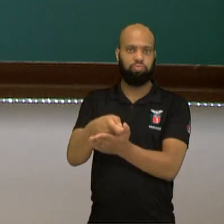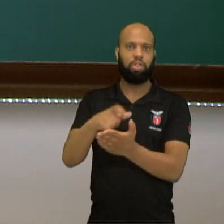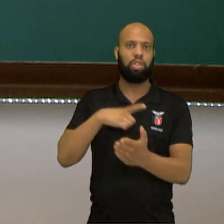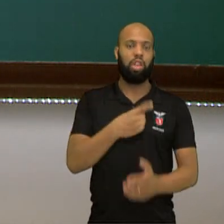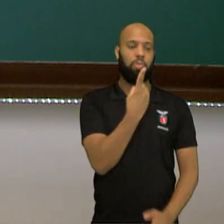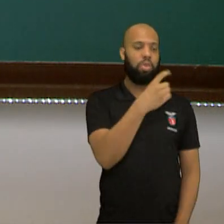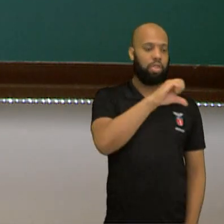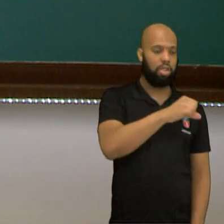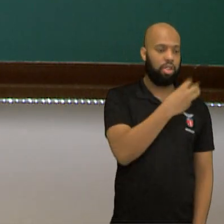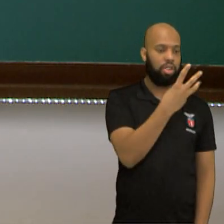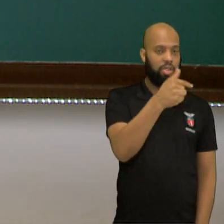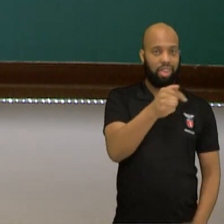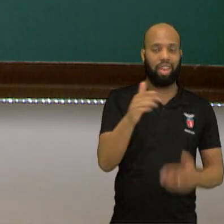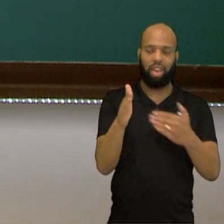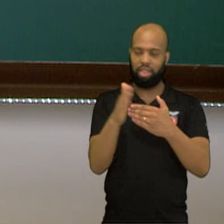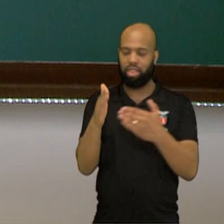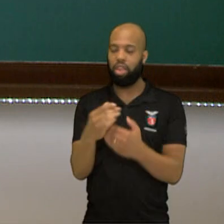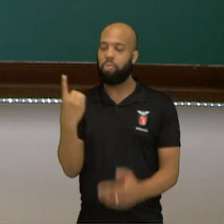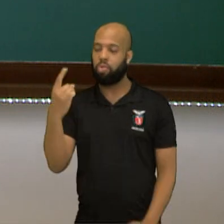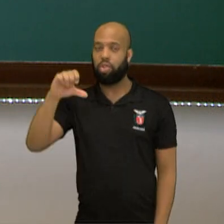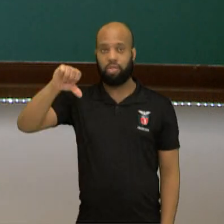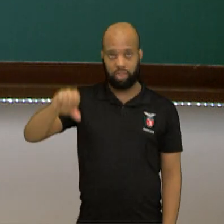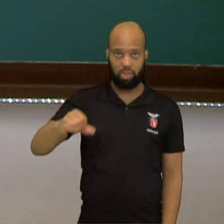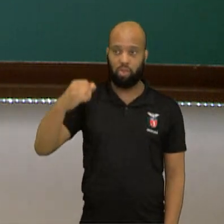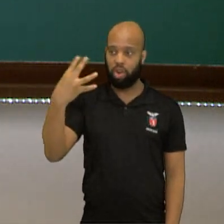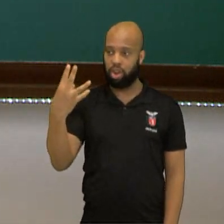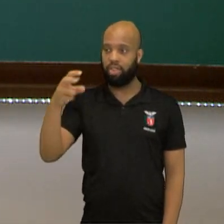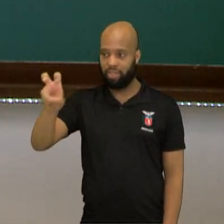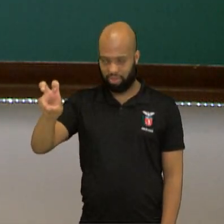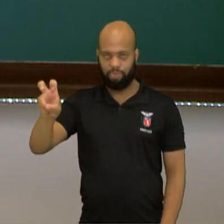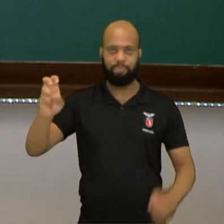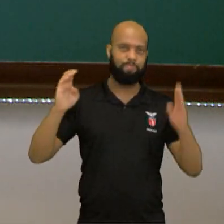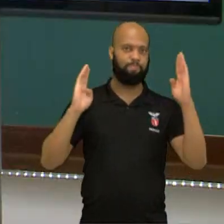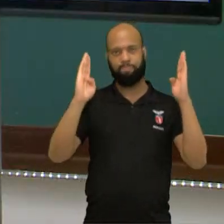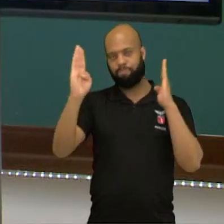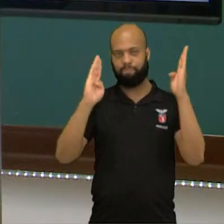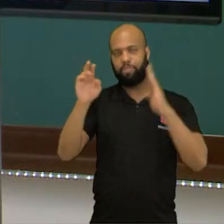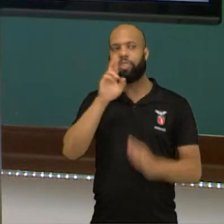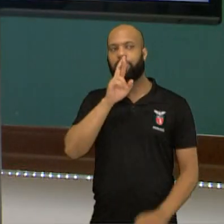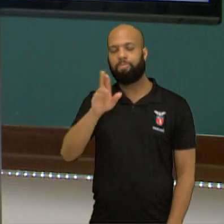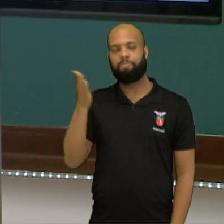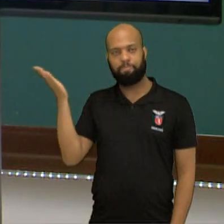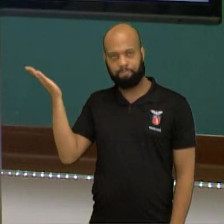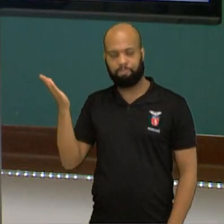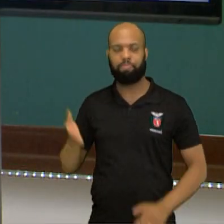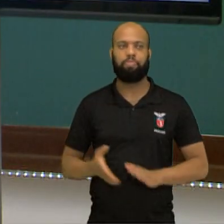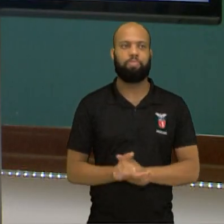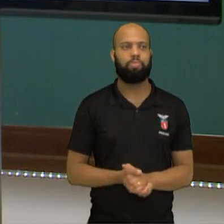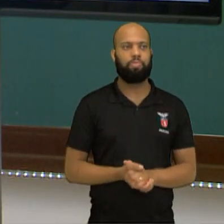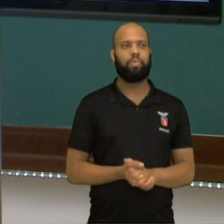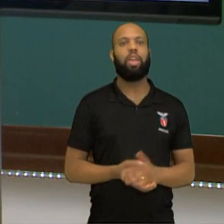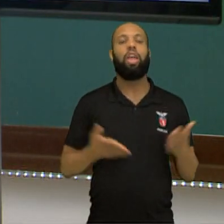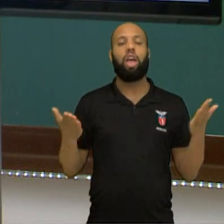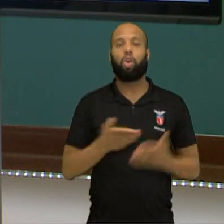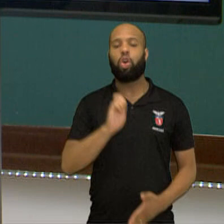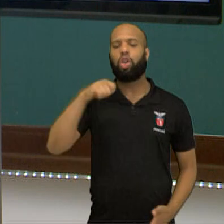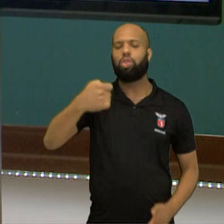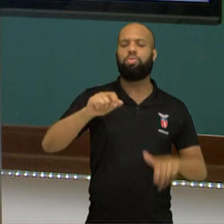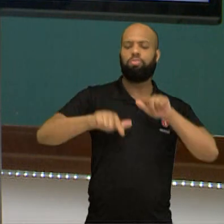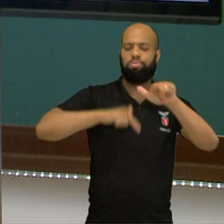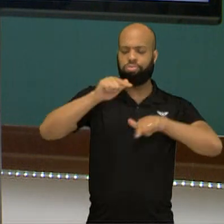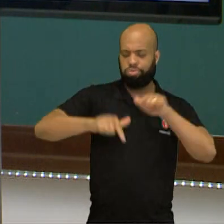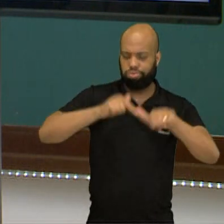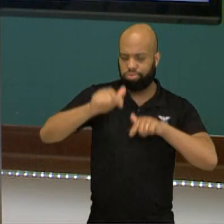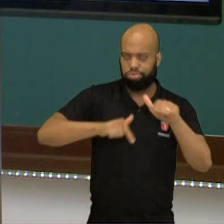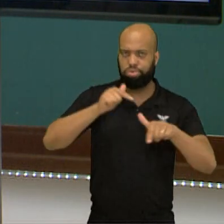de 1937 até 1945. Tá aí a resposta para você. Falando sobre trabalho